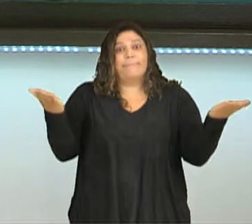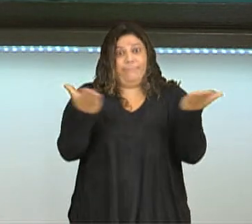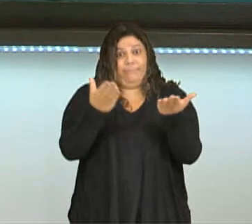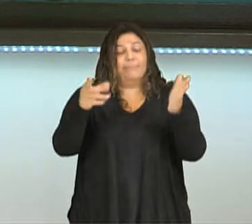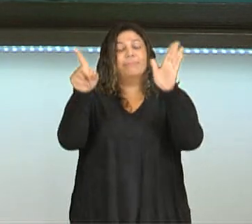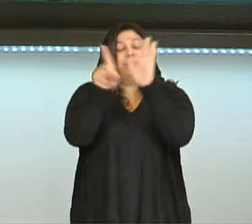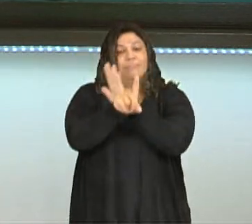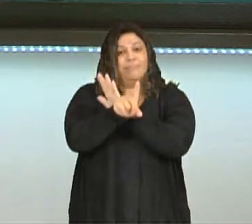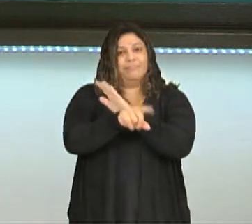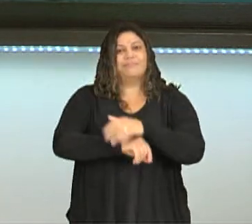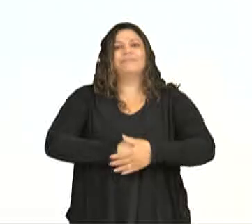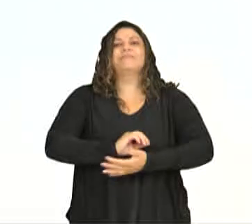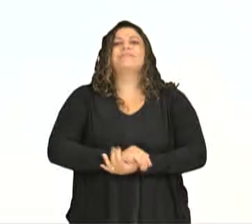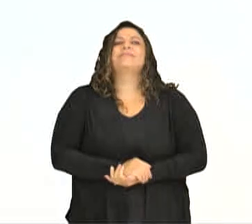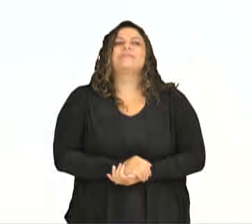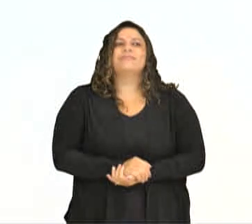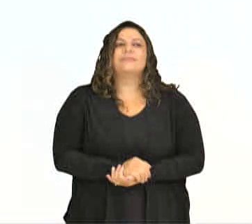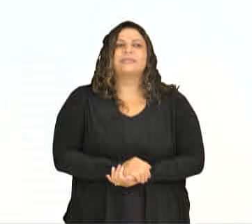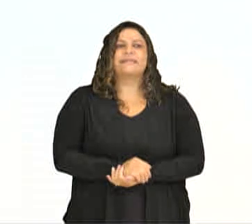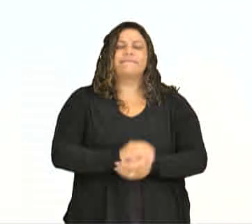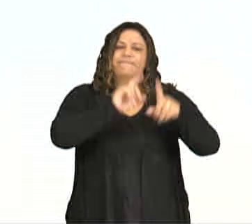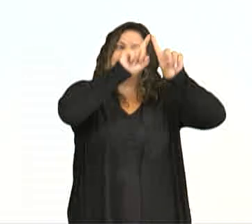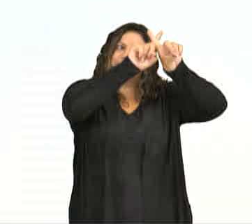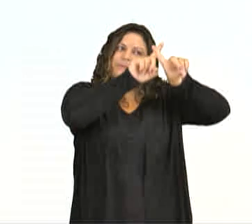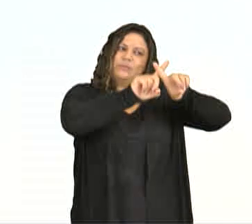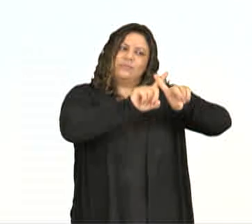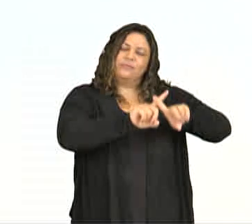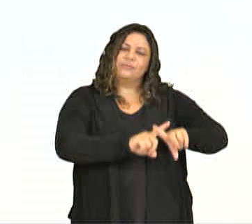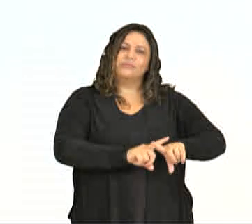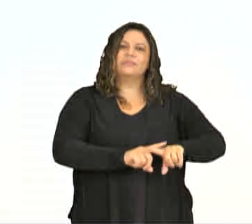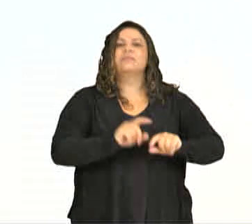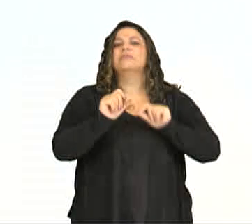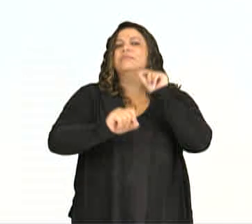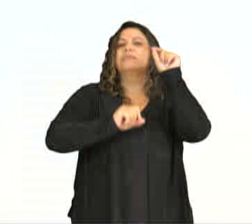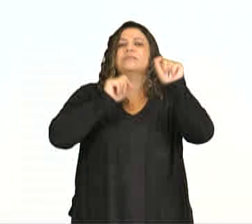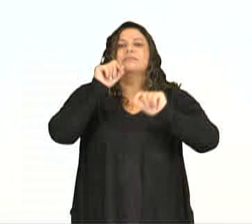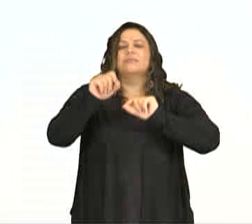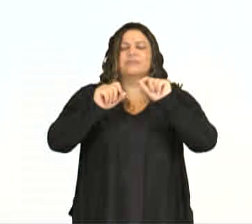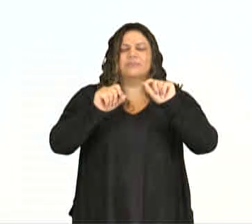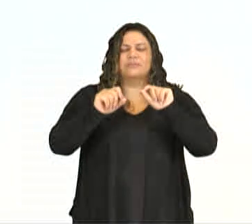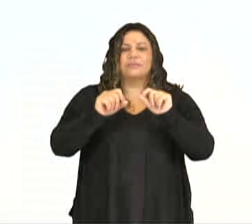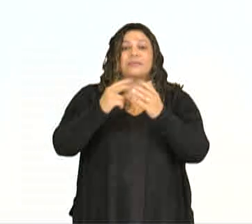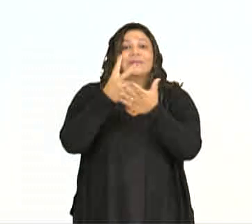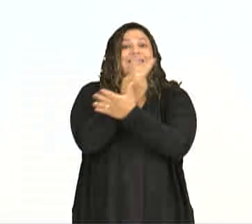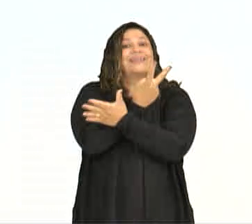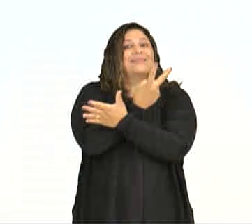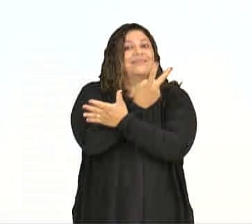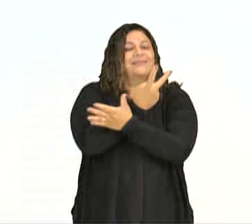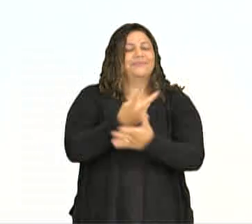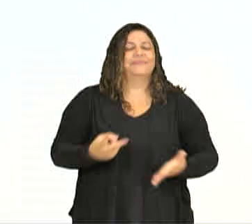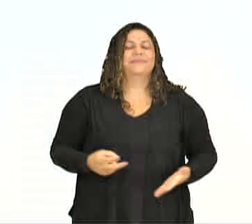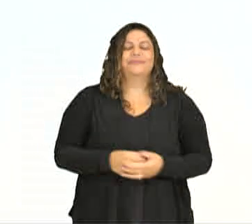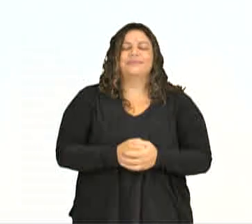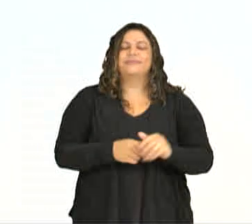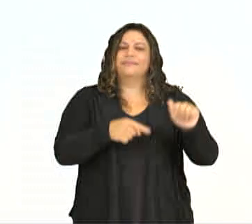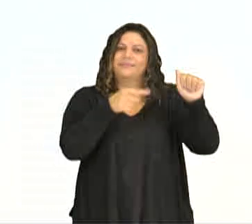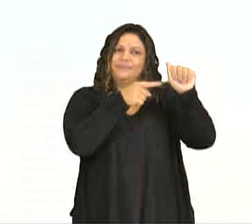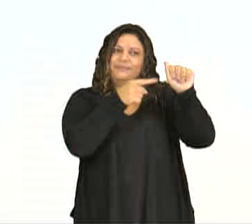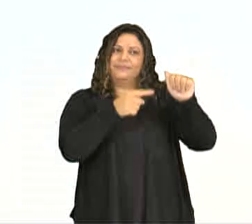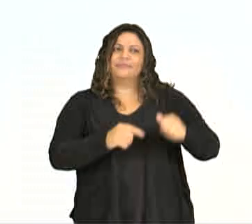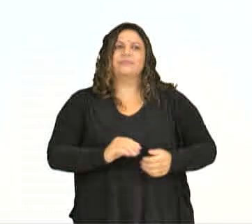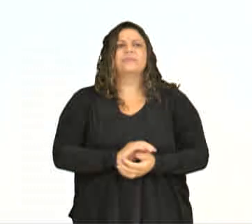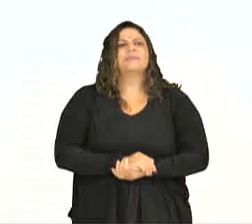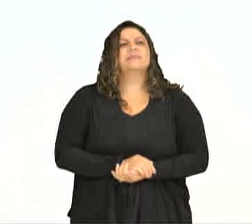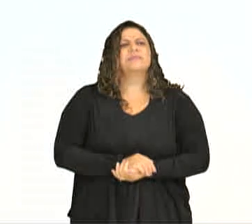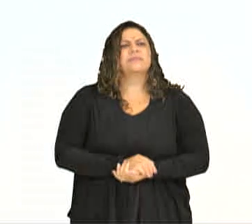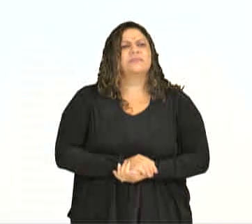Vamos ao quiz? Assinale com um X a alternativa incorreta. Opção A.